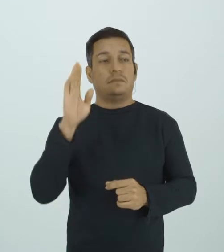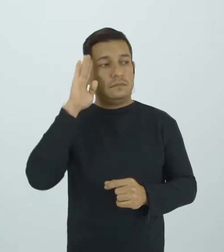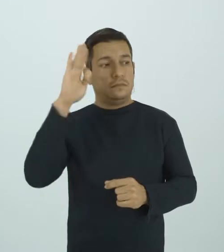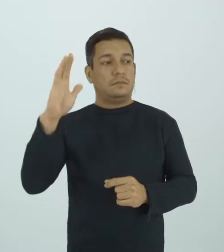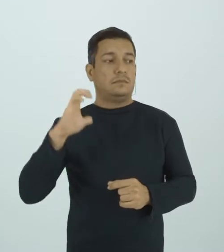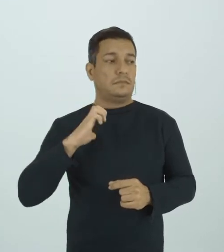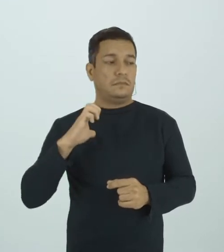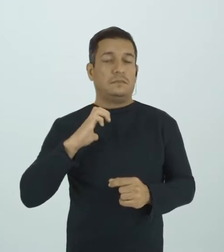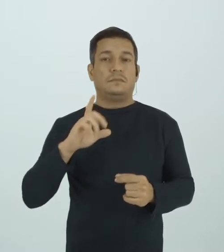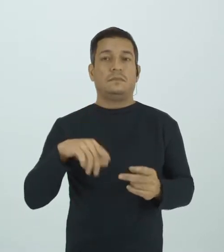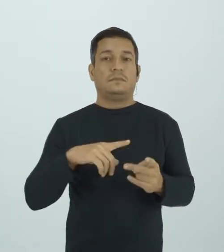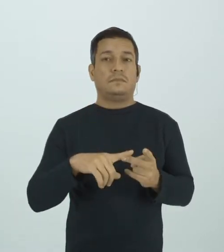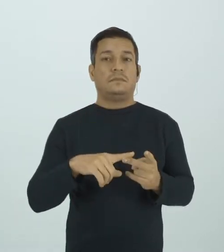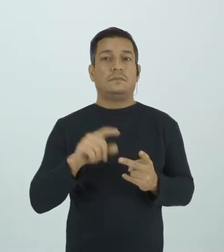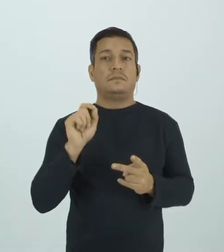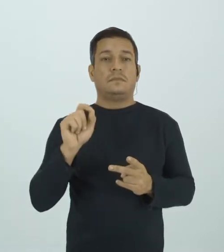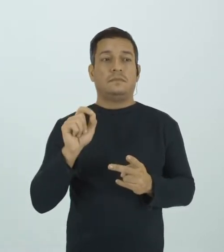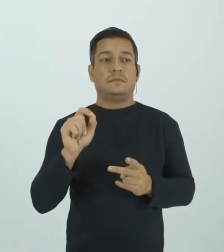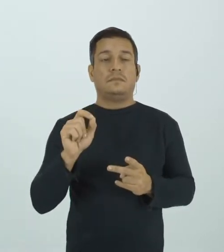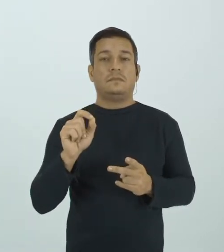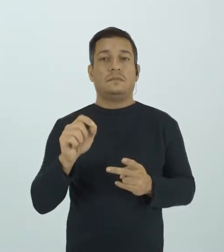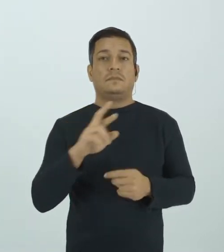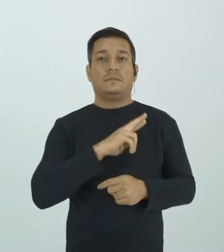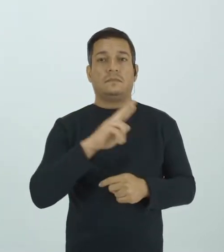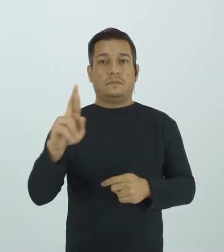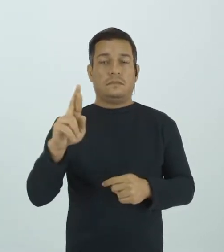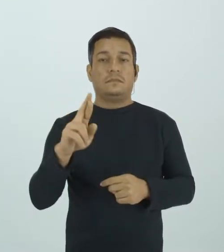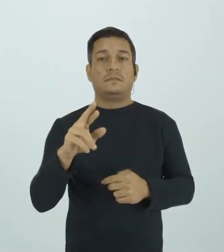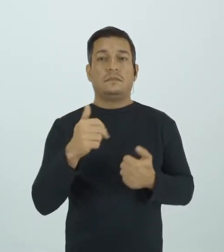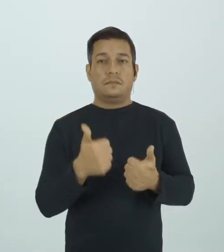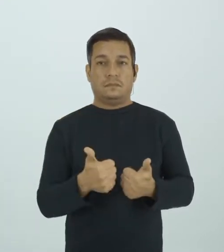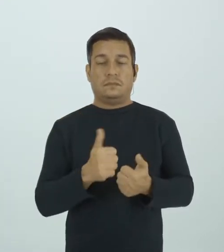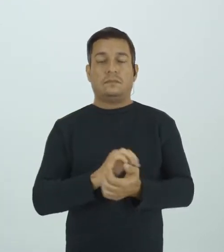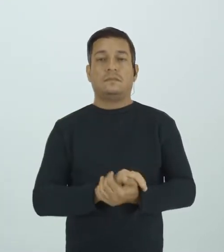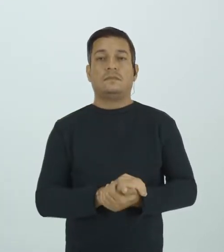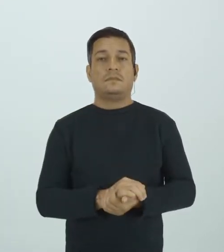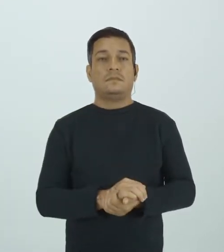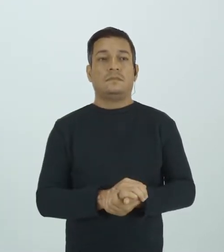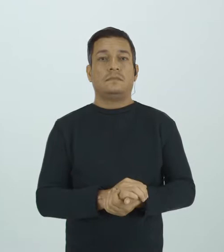princípio ético e o que é religião, tá?